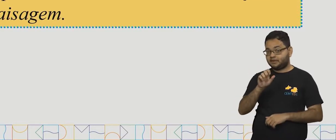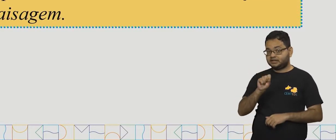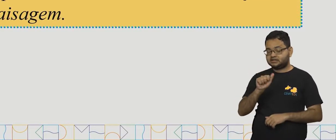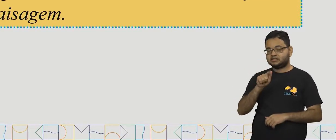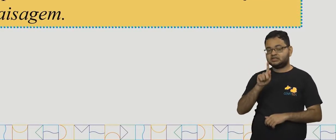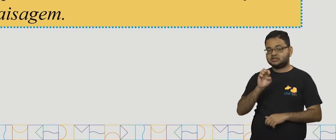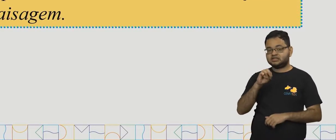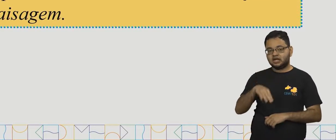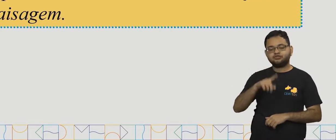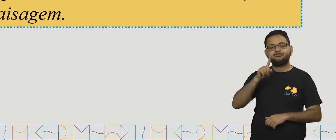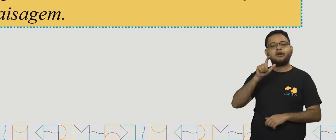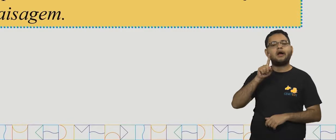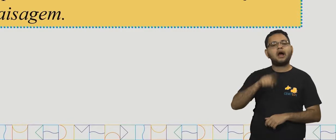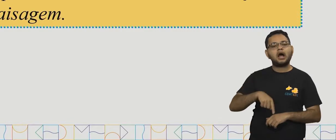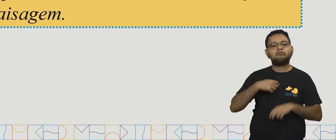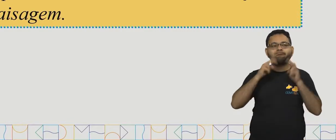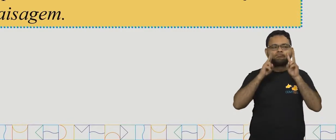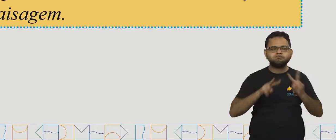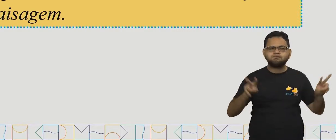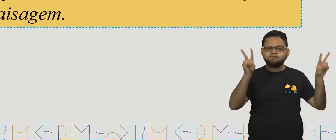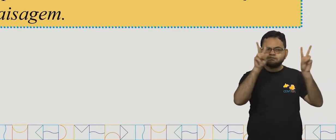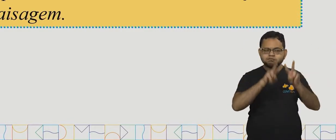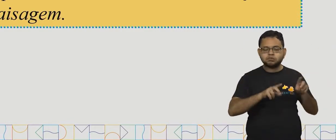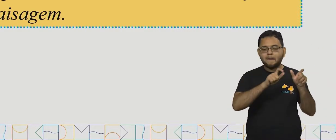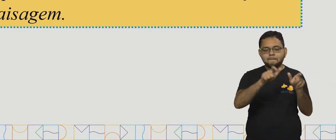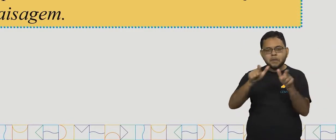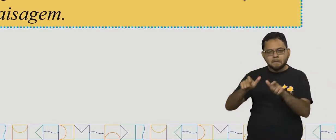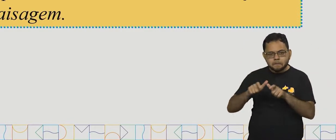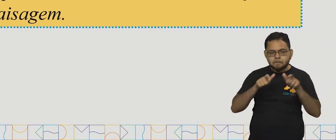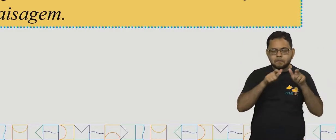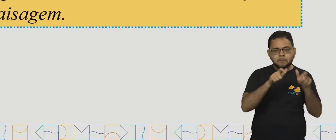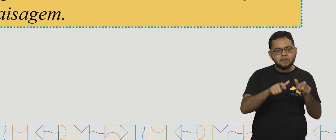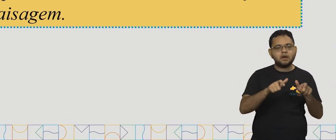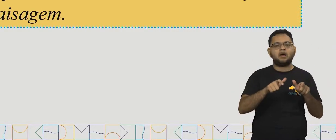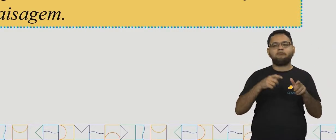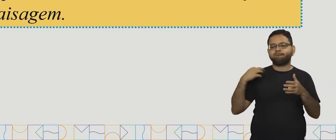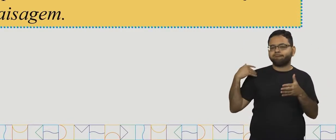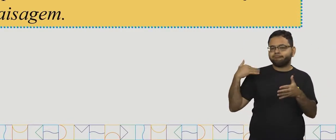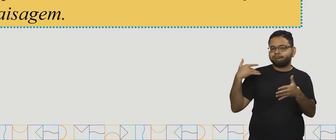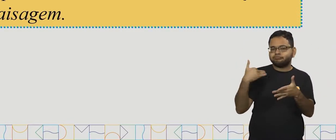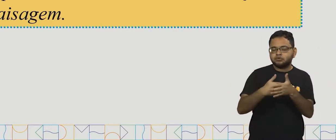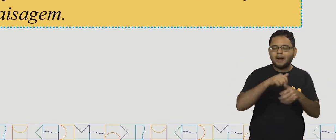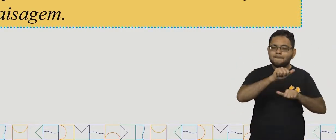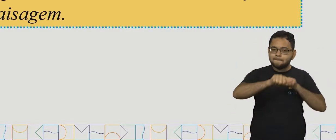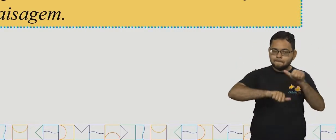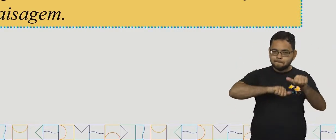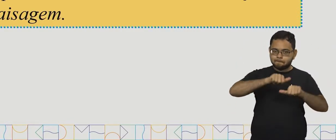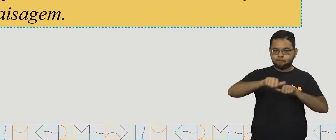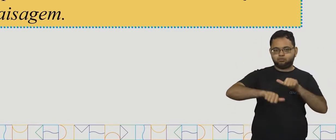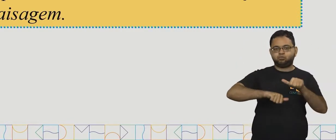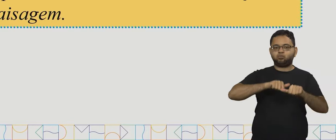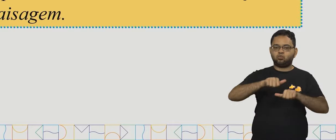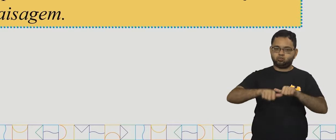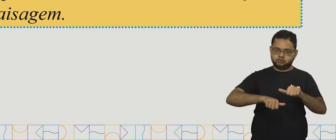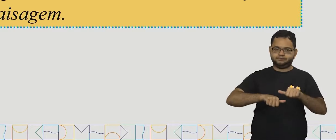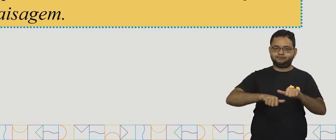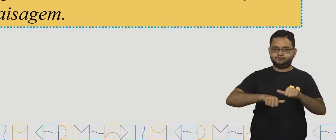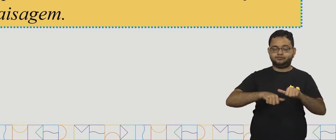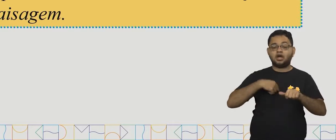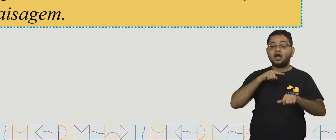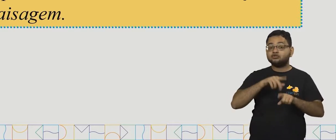e interpretamos. Esses elementos mudam conforme o passar do tempo e suas alterações